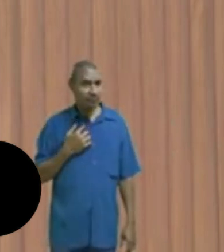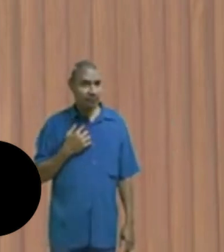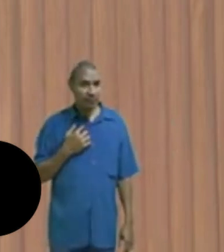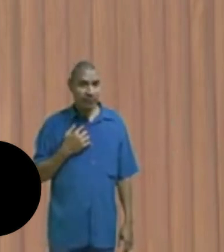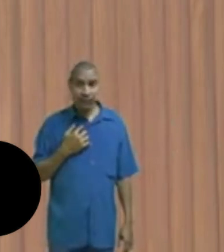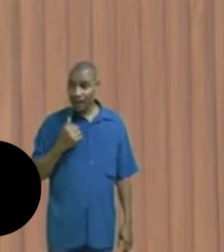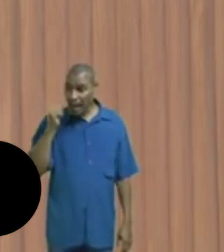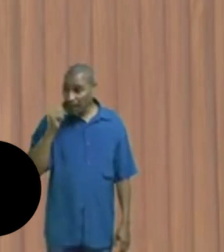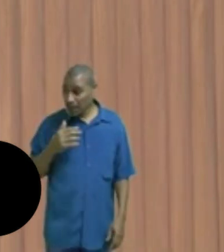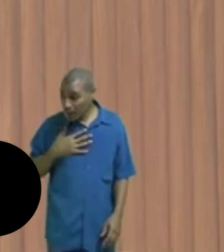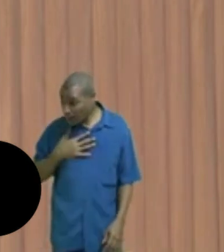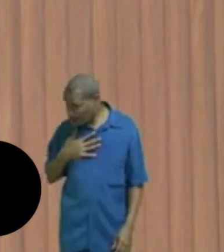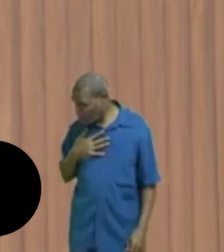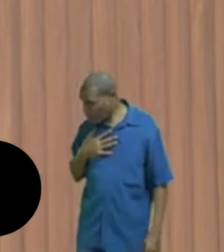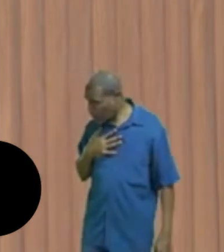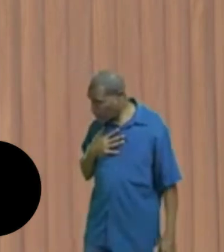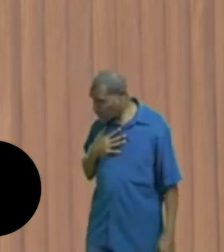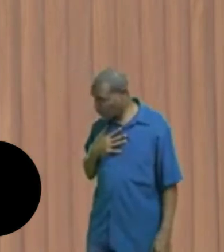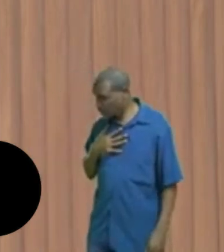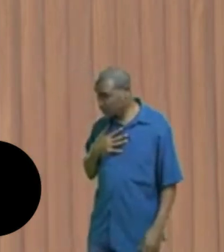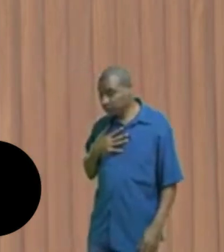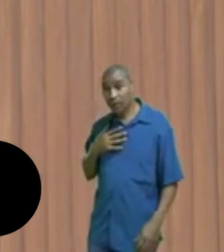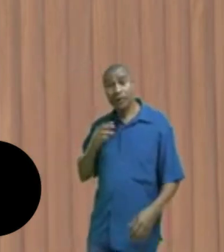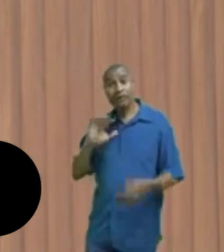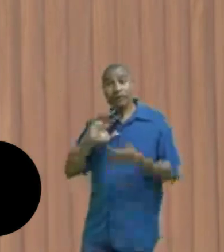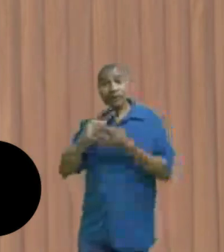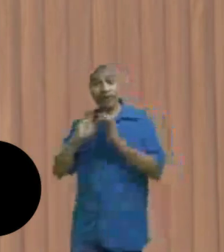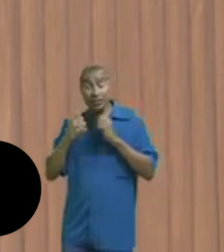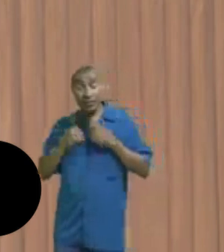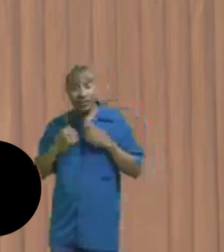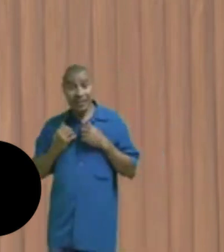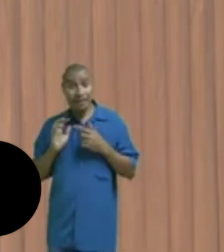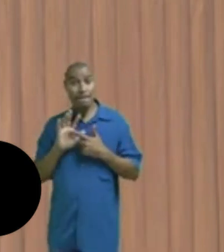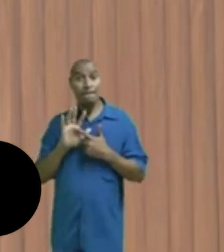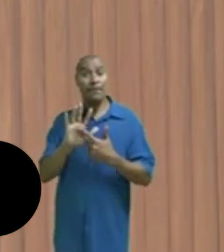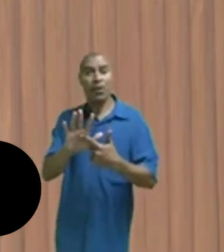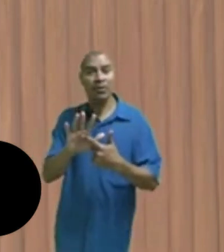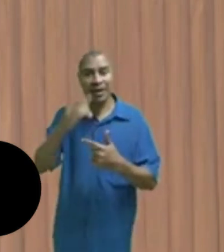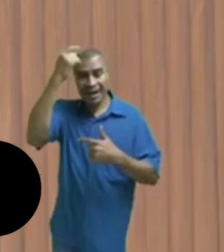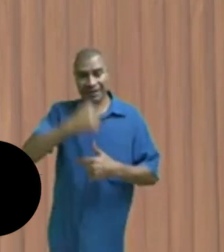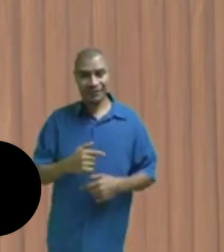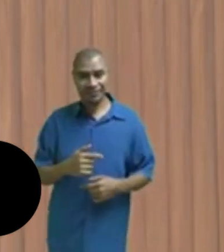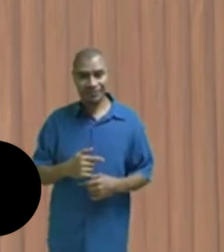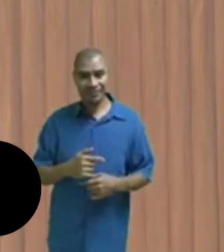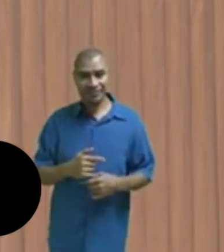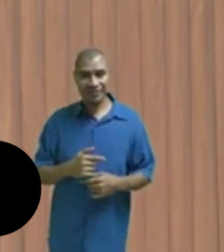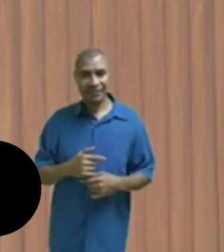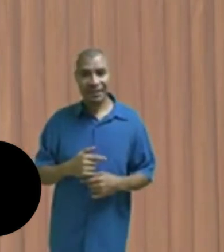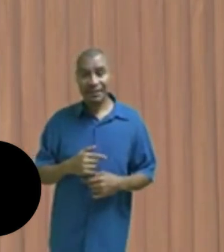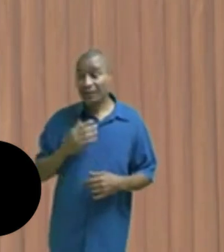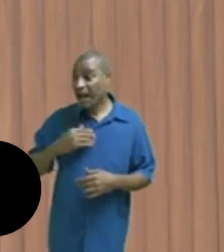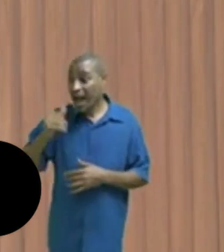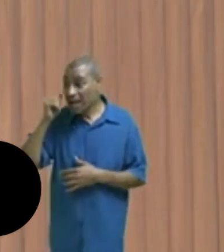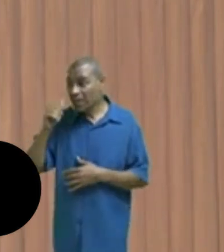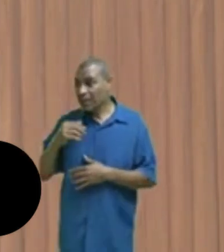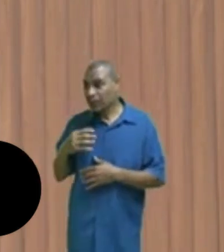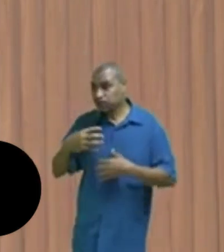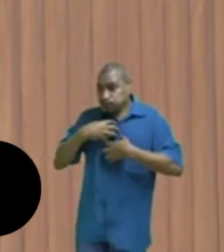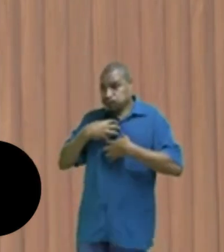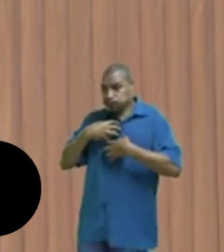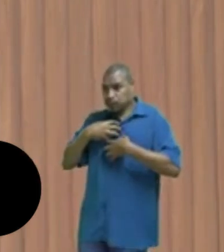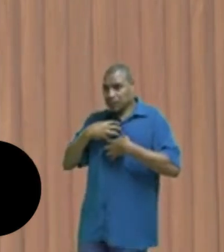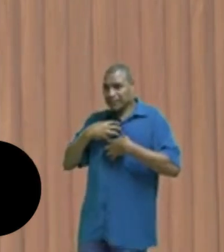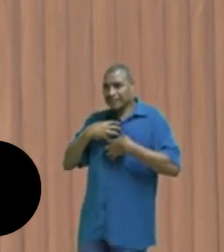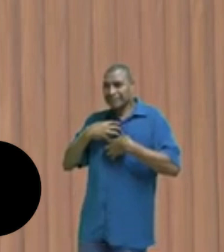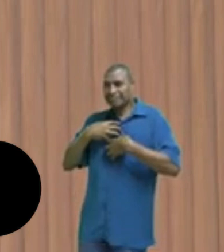Esse momento em que Jesus se revela àquela mulher, é o momento que nós chamamos de novo nascimento. É